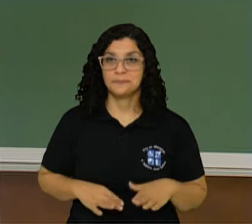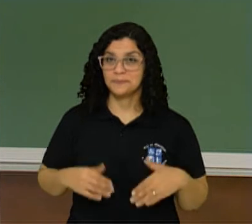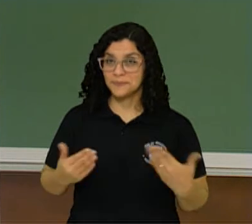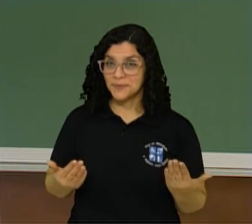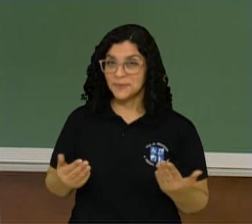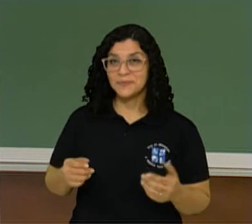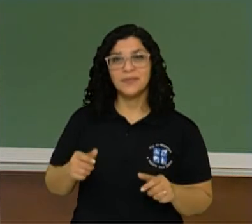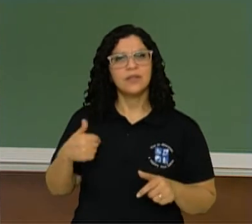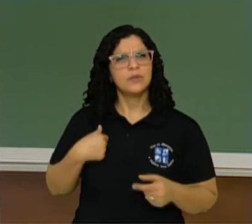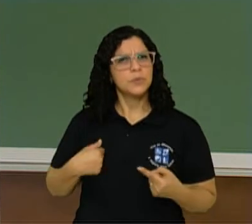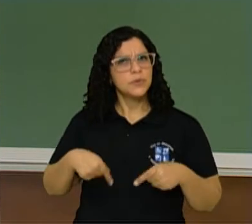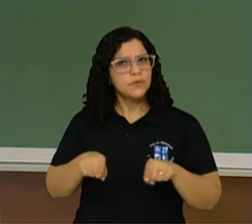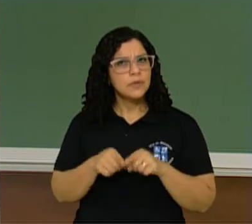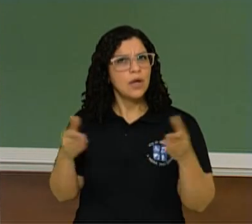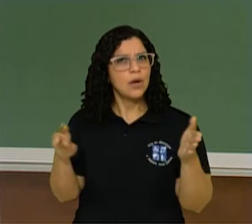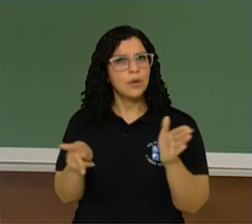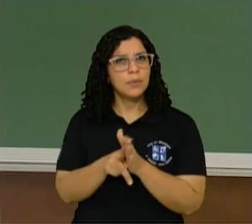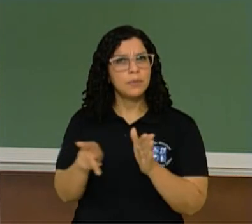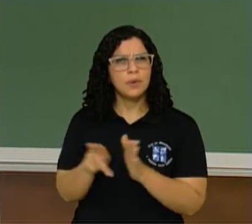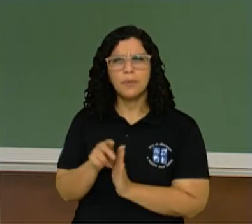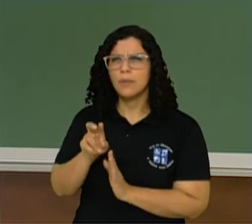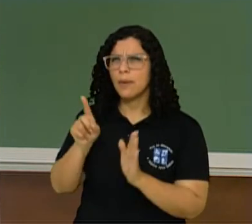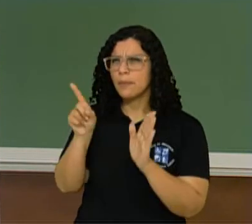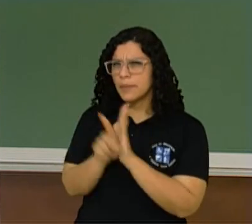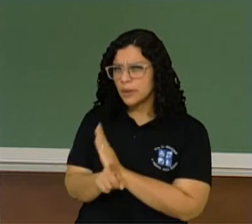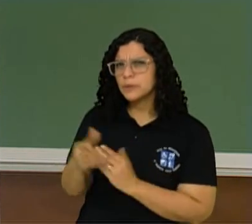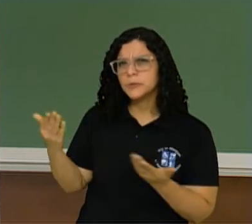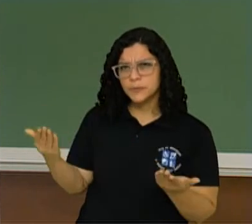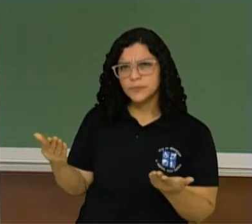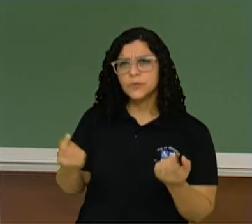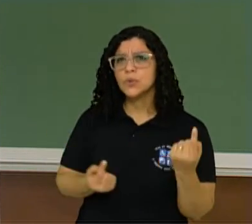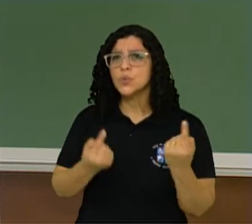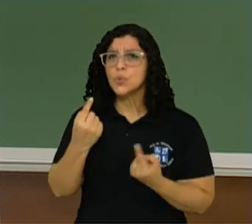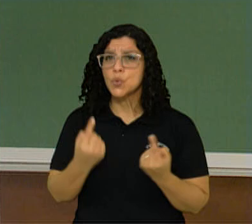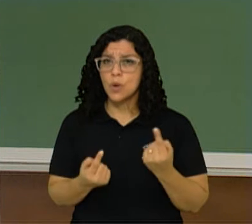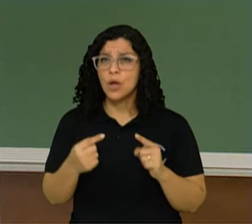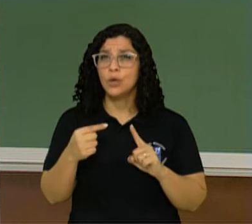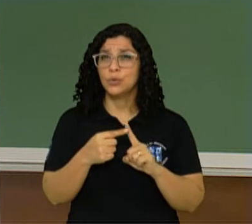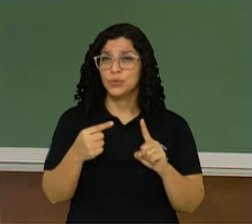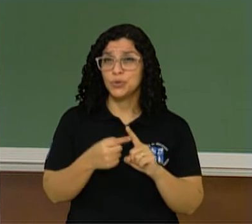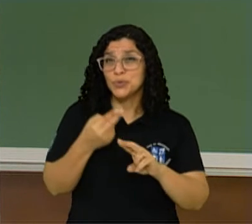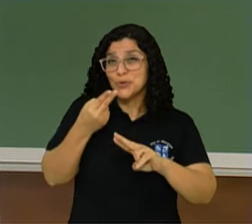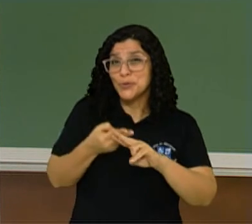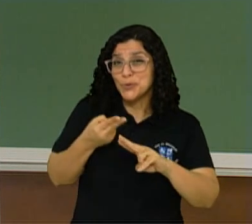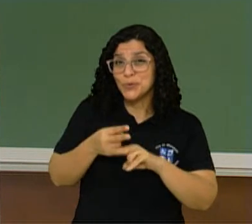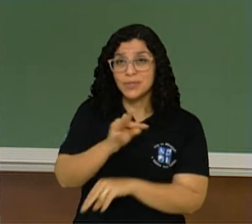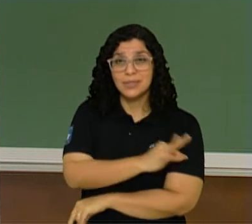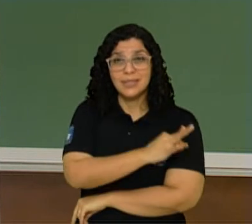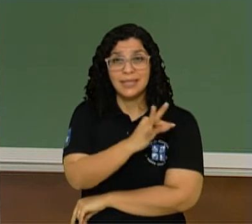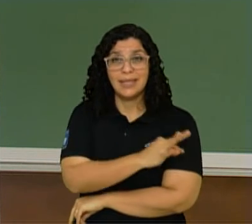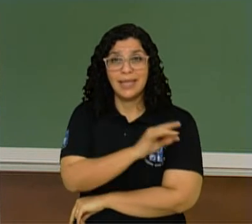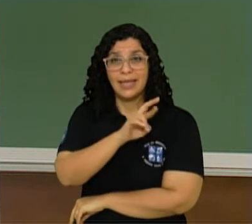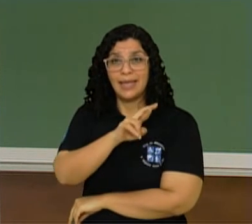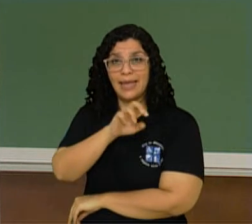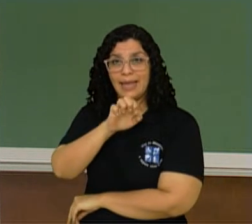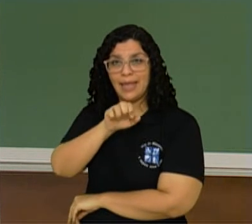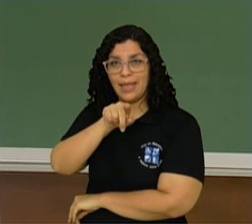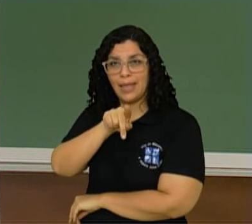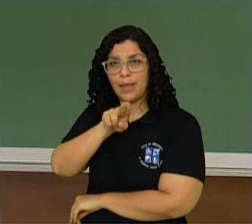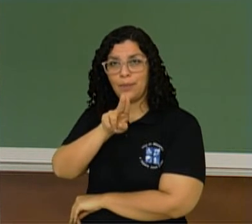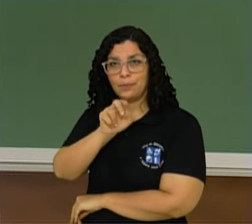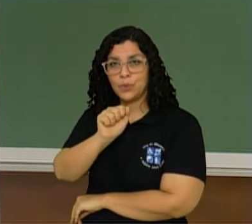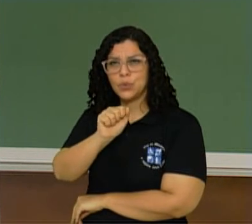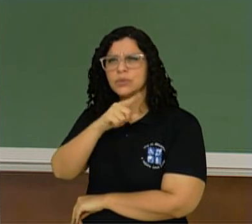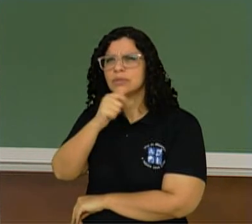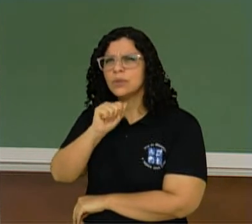Muito bem, pessoal, então vamos voltar aqui com essa questão. Qual gravura que usa a técnica da repulsão entre a água e o